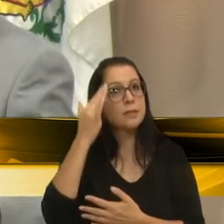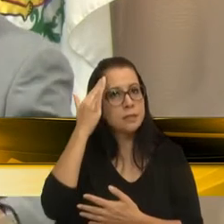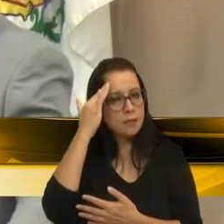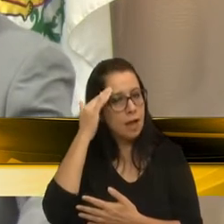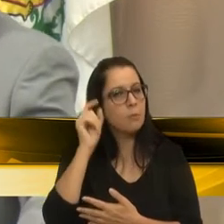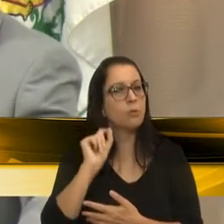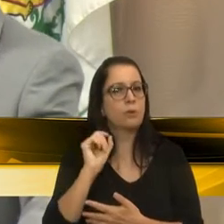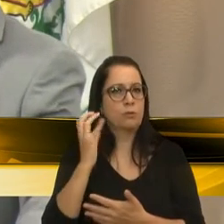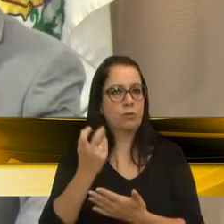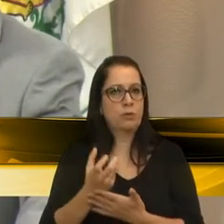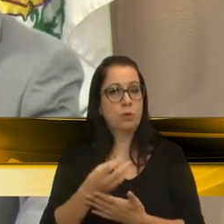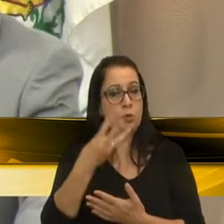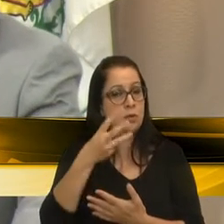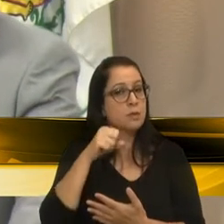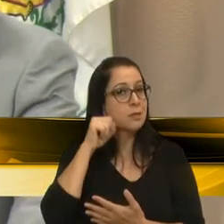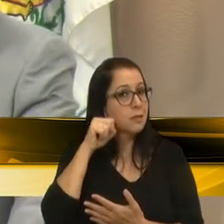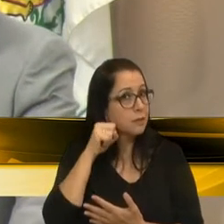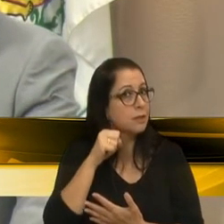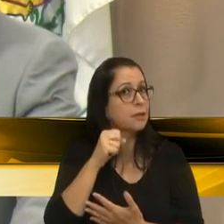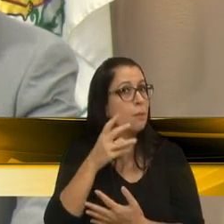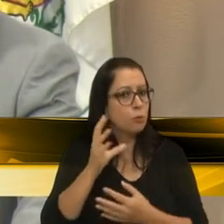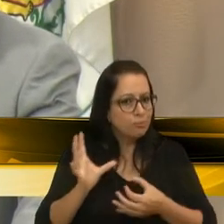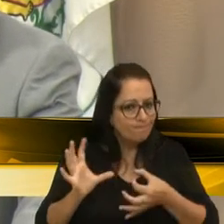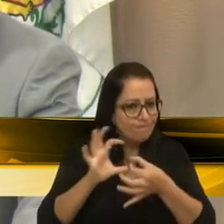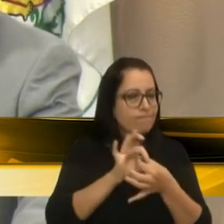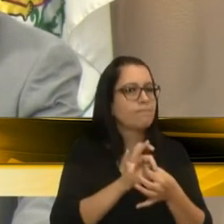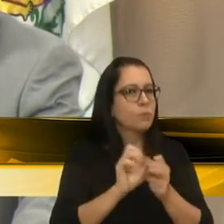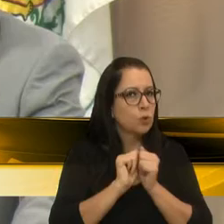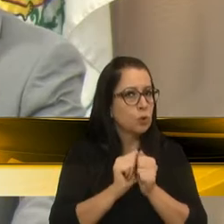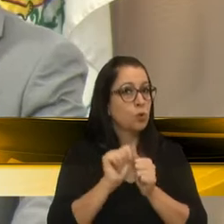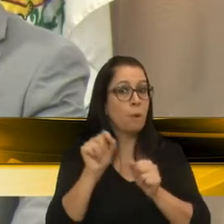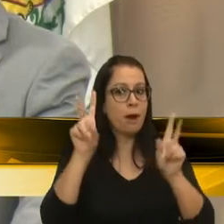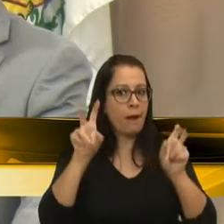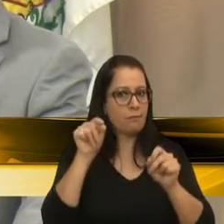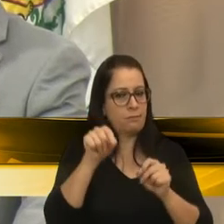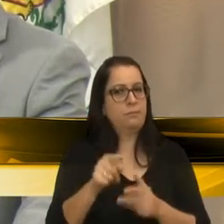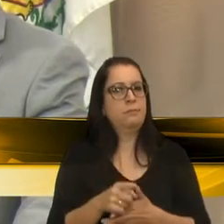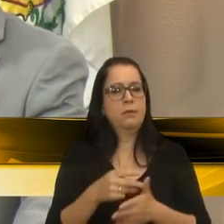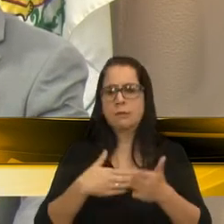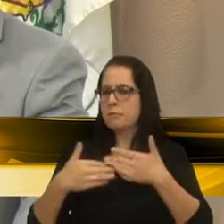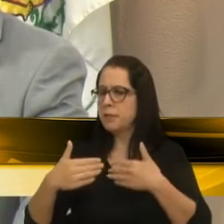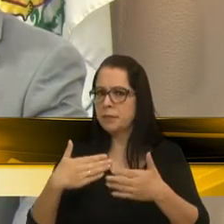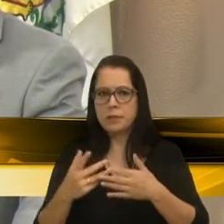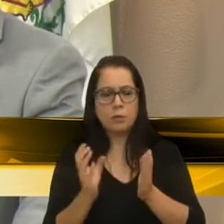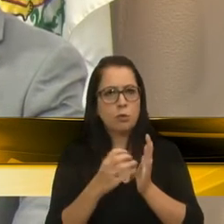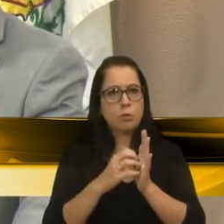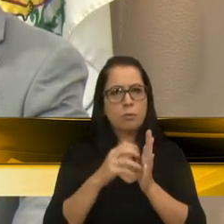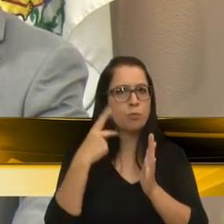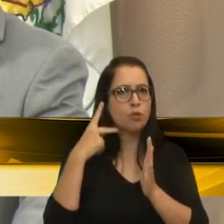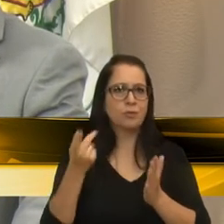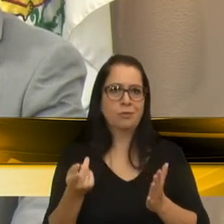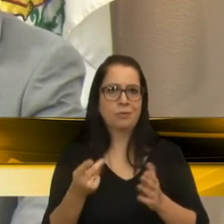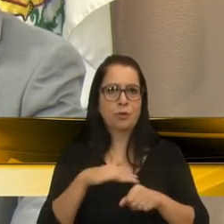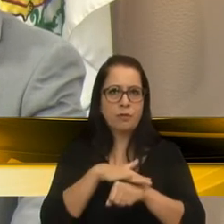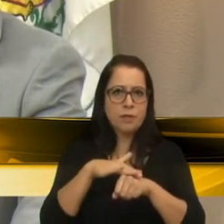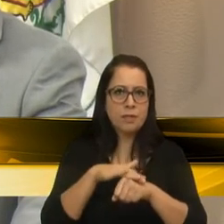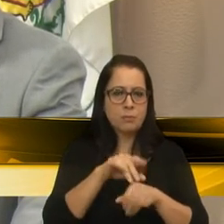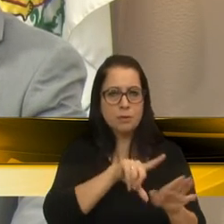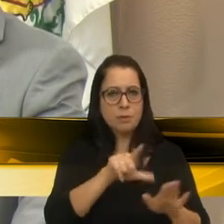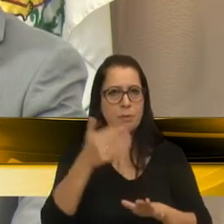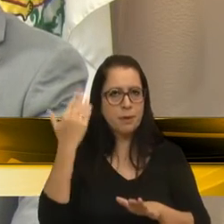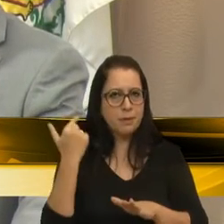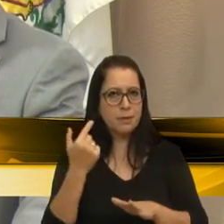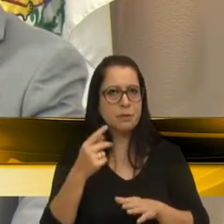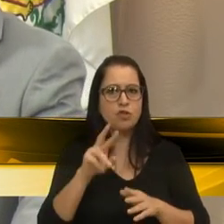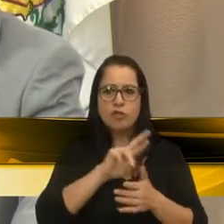da situação. Os 3 senadores estão muito engajados na causa, independentemente de partido. Nós conversamos lá em Brasília semana passada com